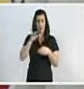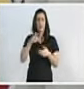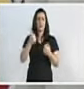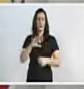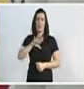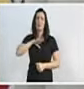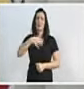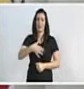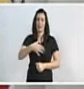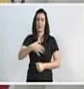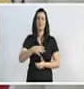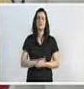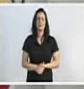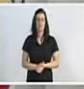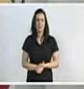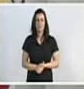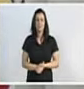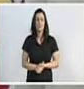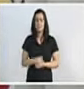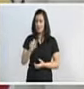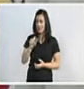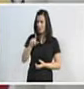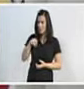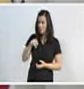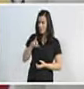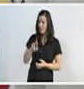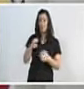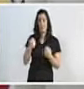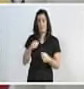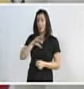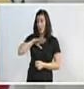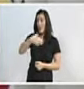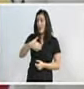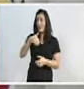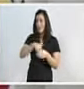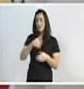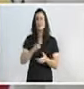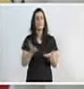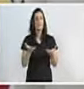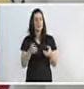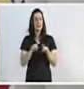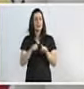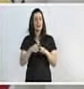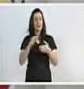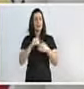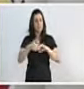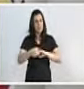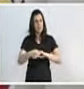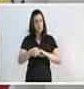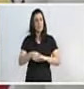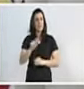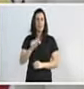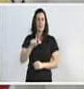coragem, né, vereador Almir Vieira? Tem que ter coragem. Quero também aqui parabenizar o vice, né, Alexandre